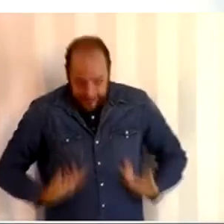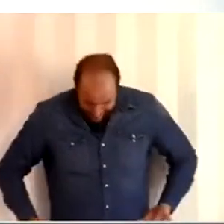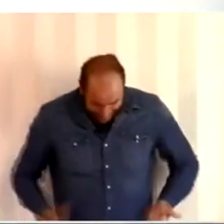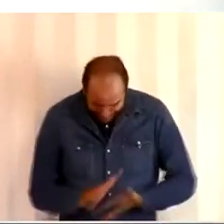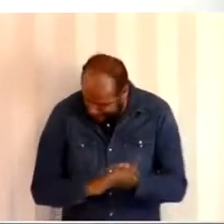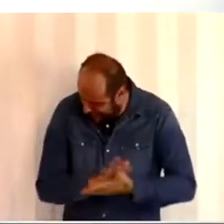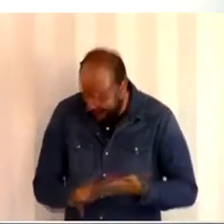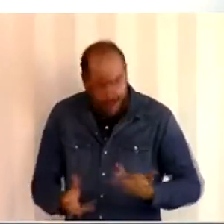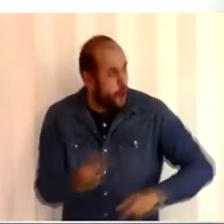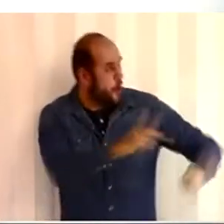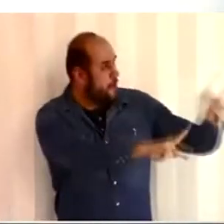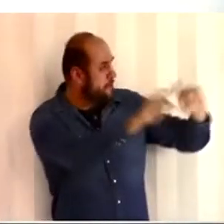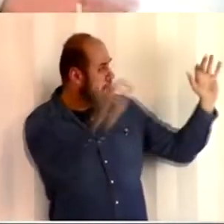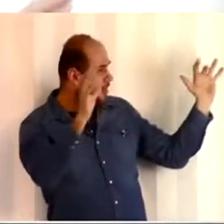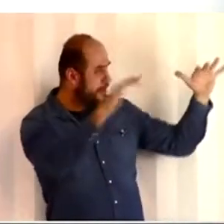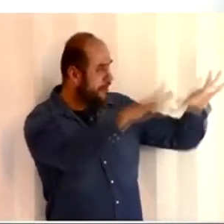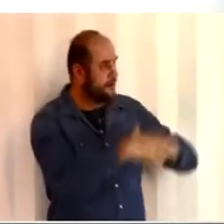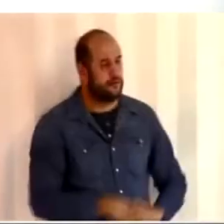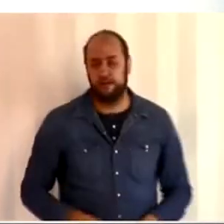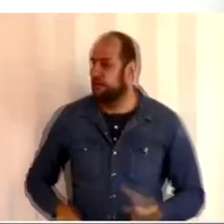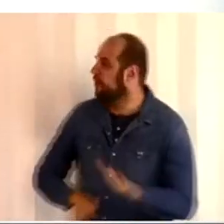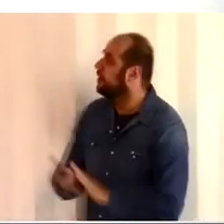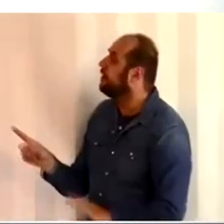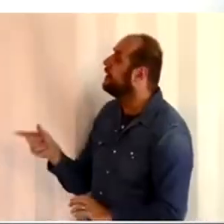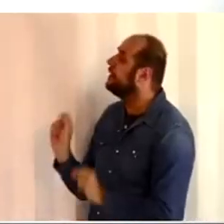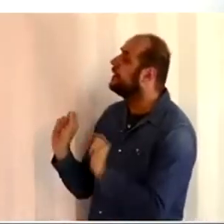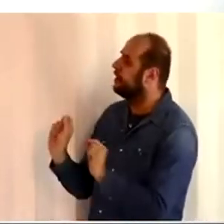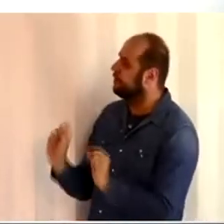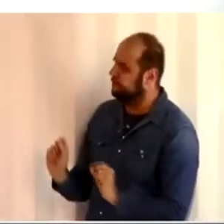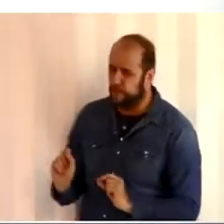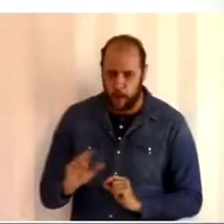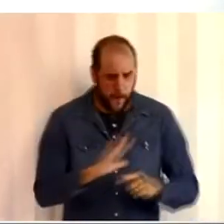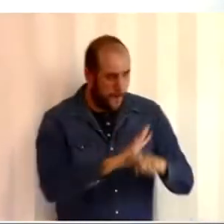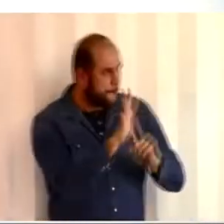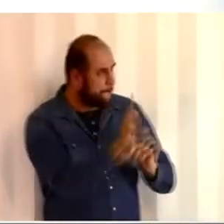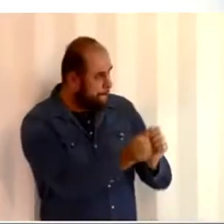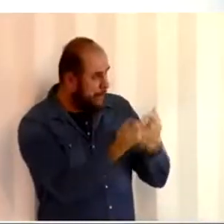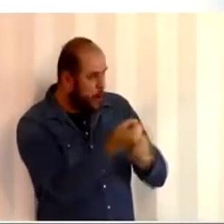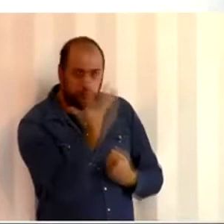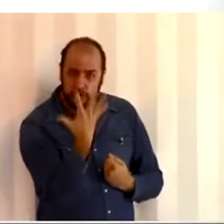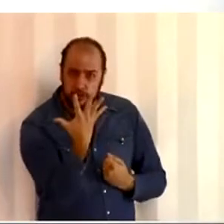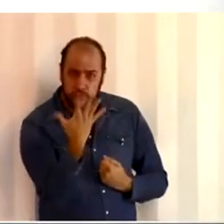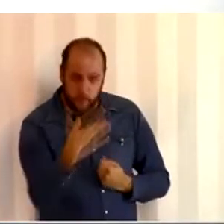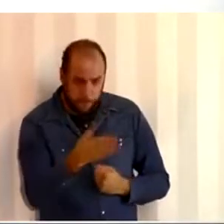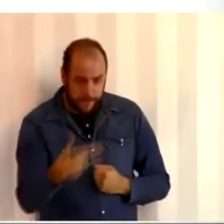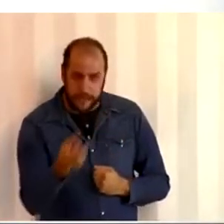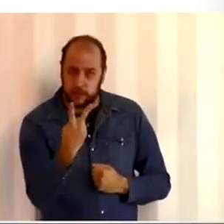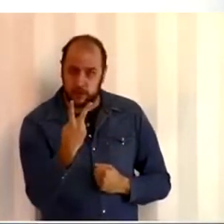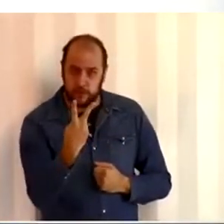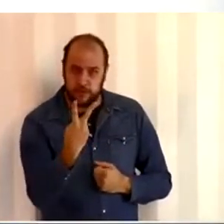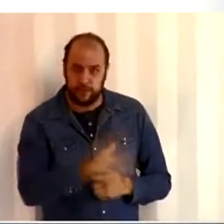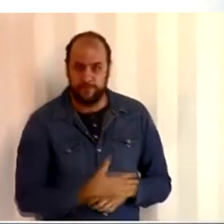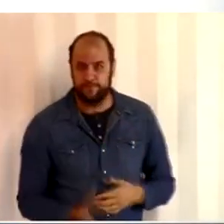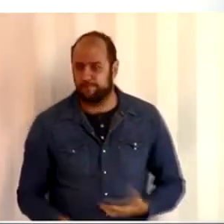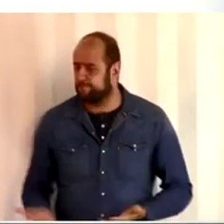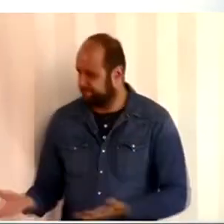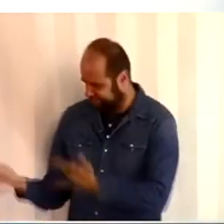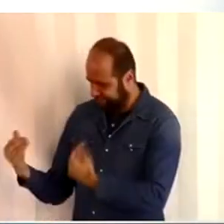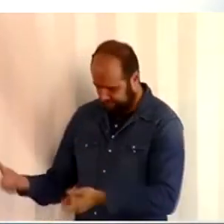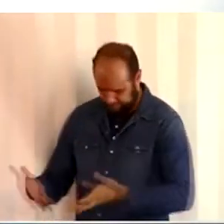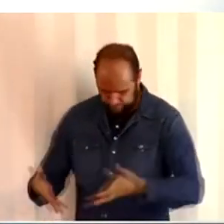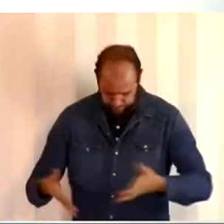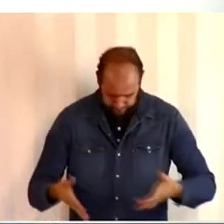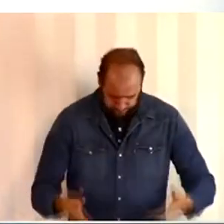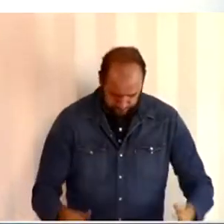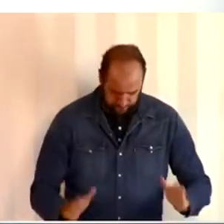é uma multidão. Ele falou assim: o que vocês têm aí? 5 pães e 2 peixes, traz aqui. E ele deu graças, mandou